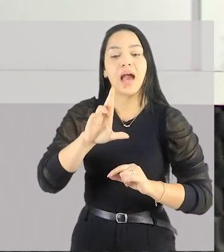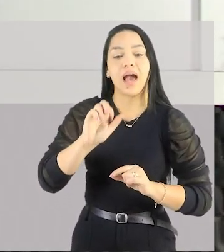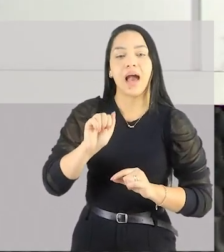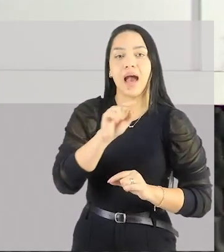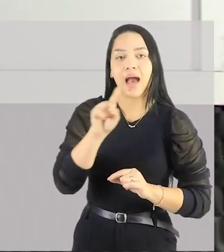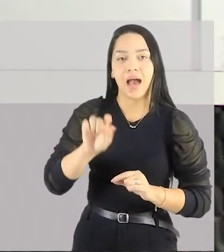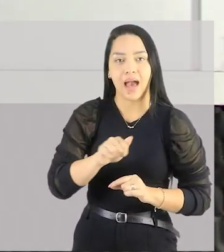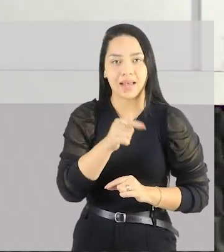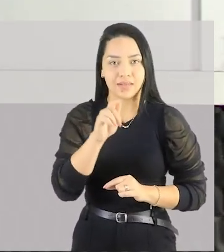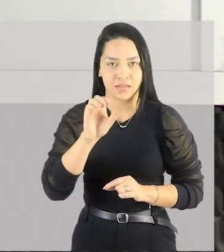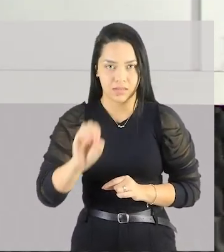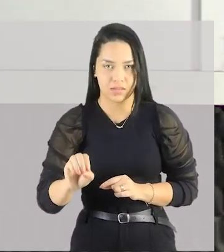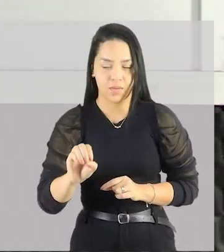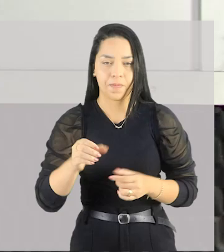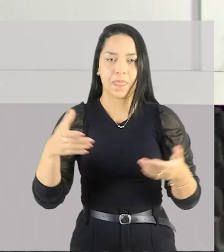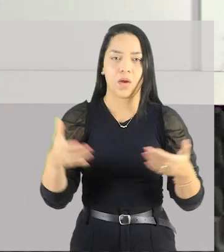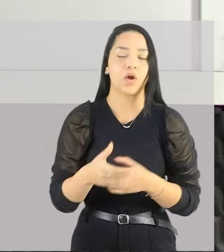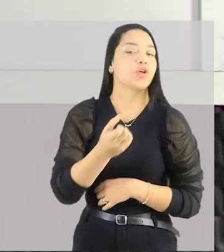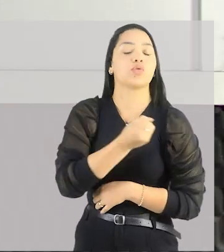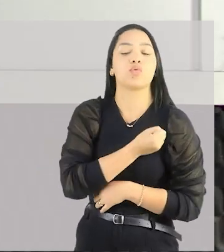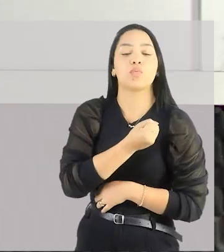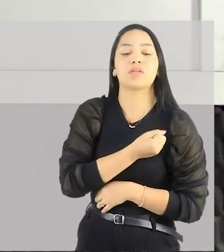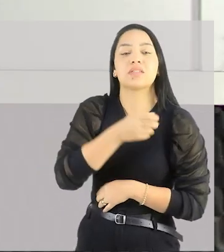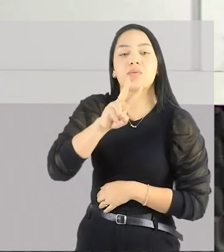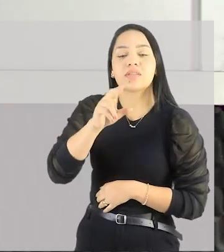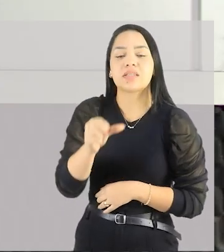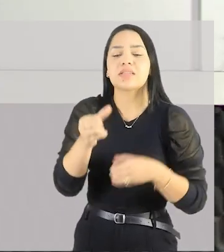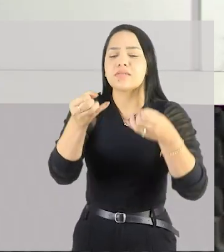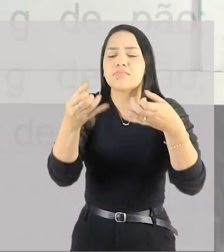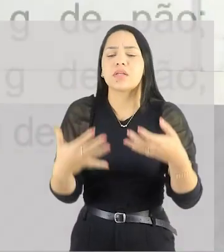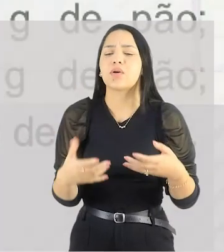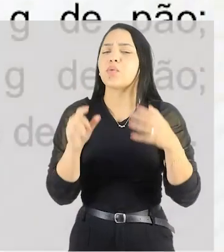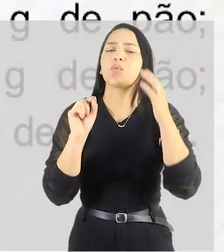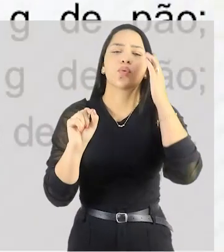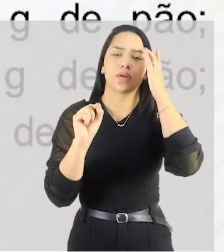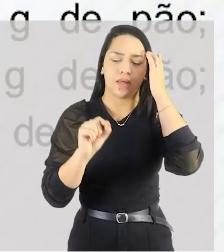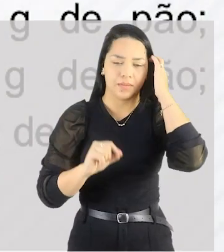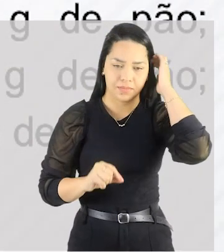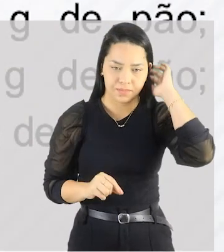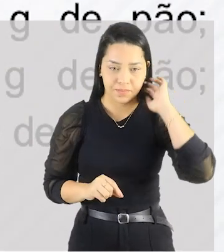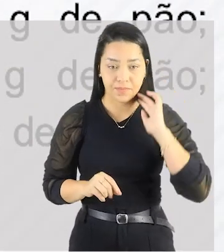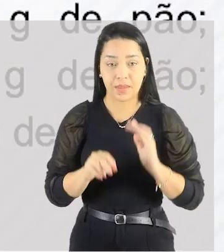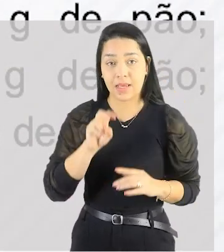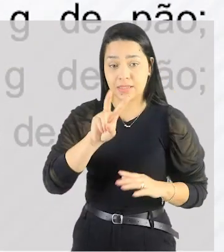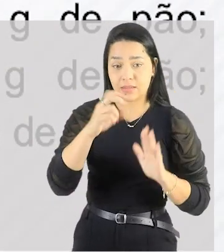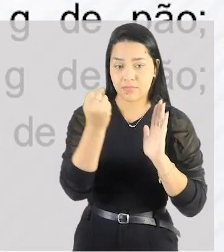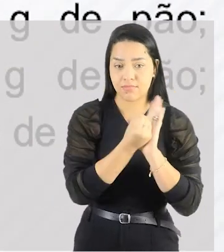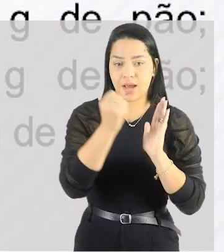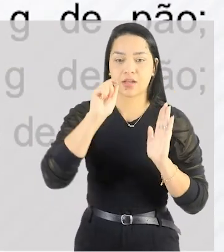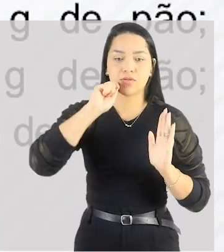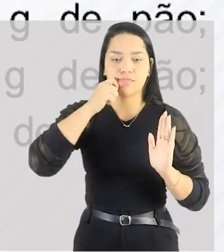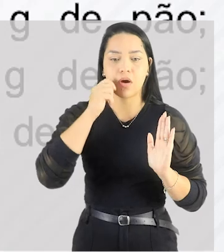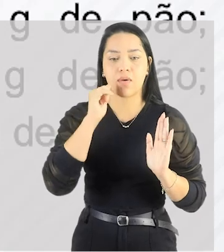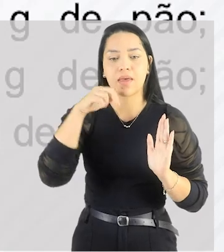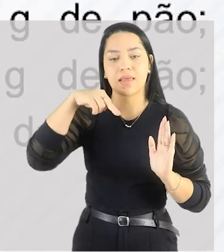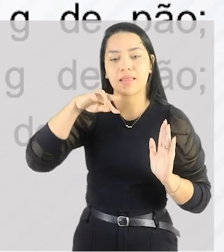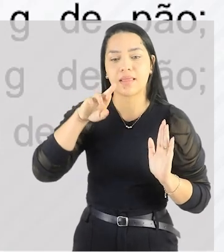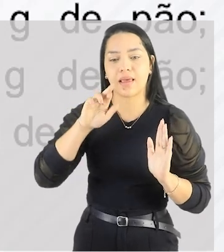razão, tá ok? A questão de número 56 diz o seguinte: 5 marcas de pão